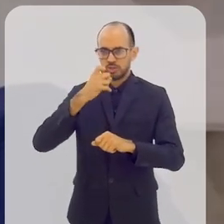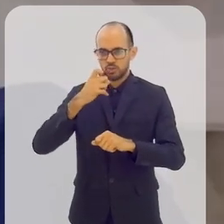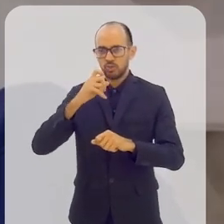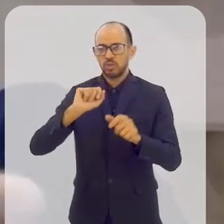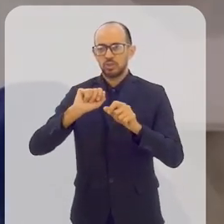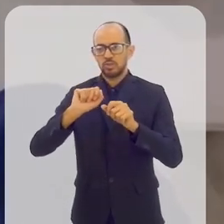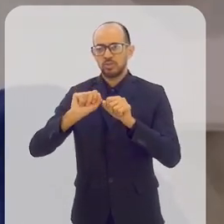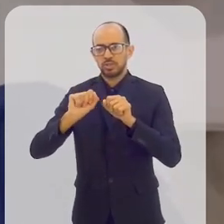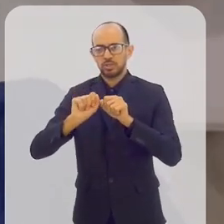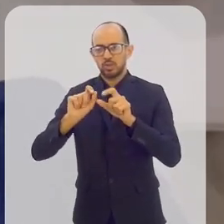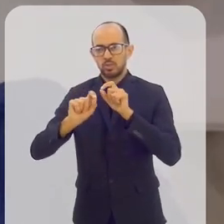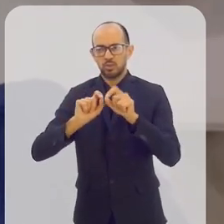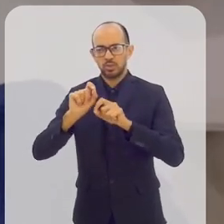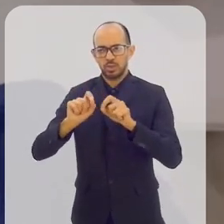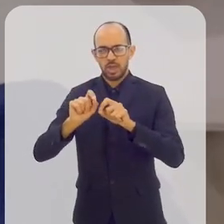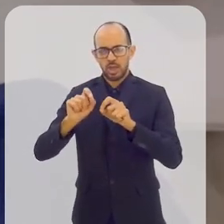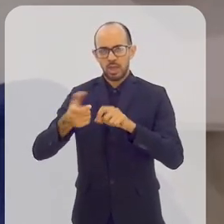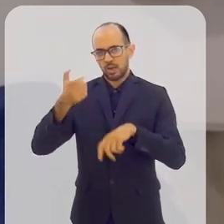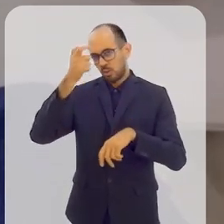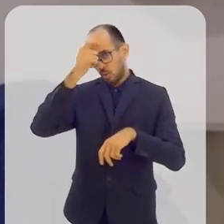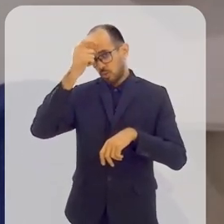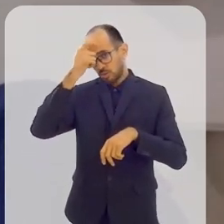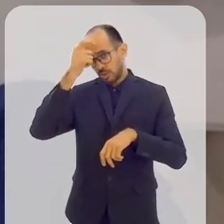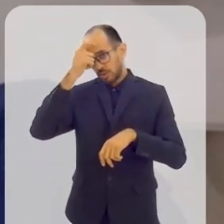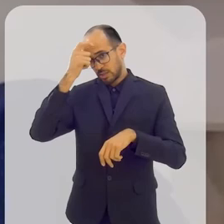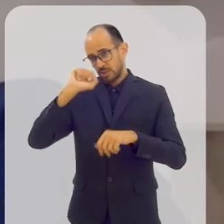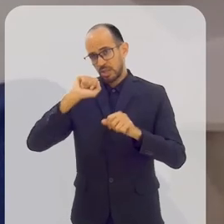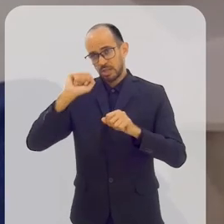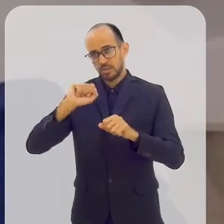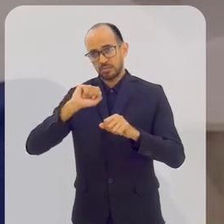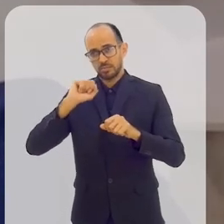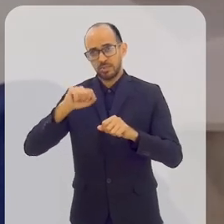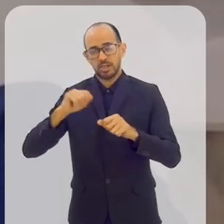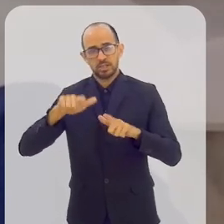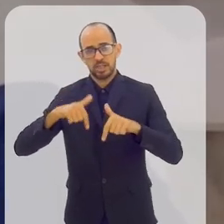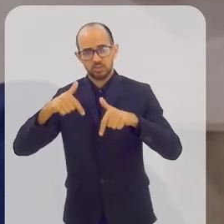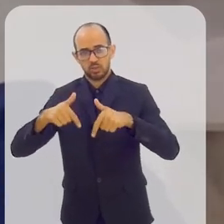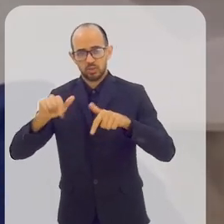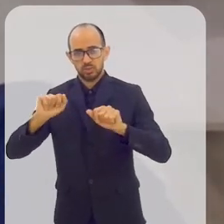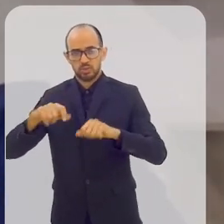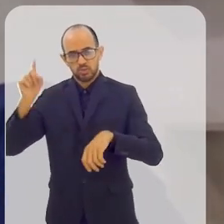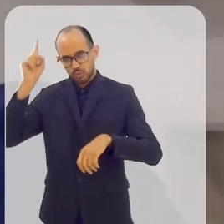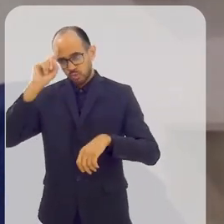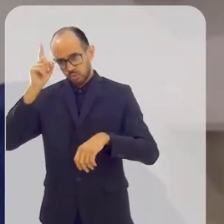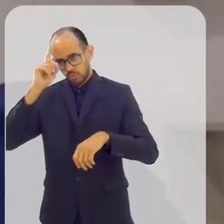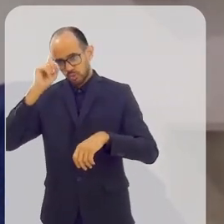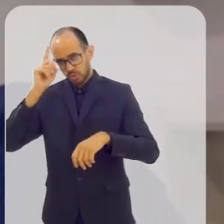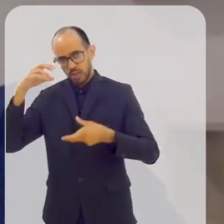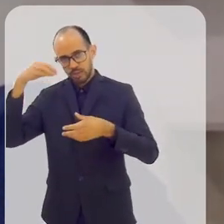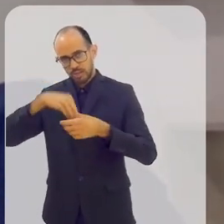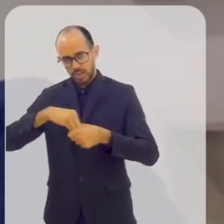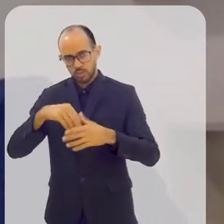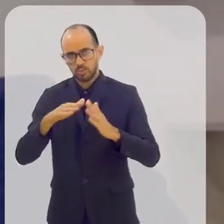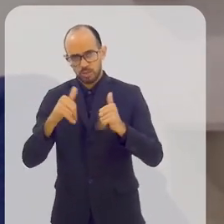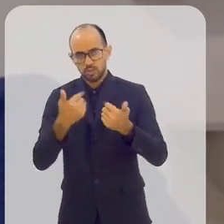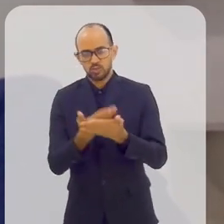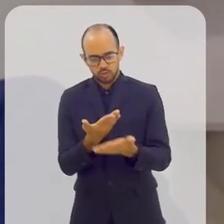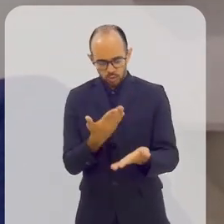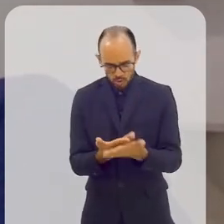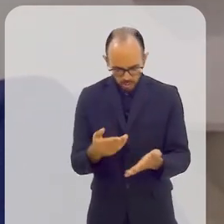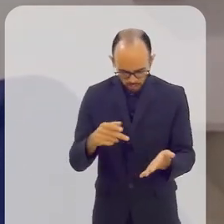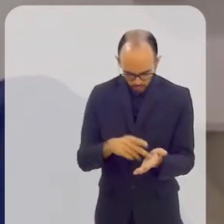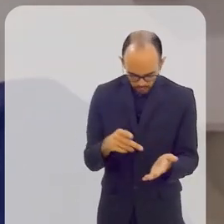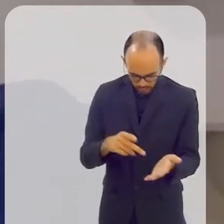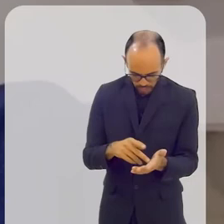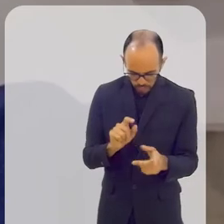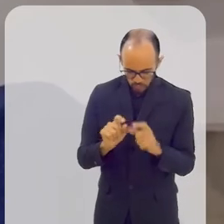começar a encaminhar, né, trazer a consciência para as ações do dia a dia da unidade escolar. Então,